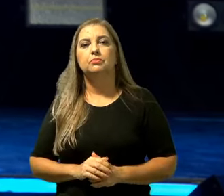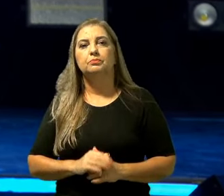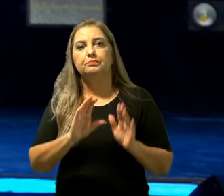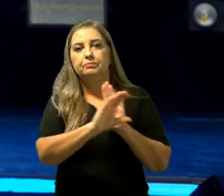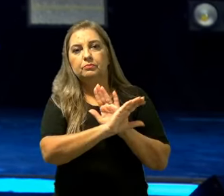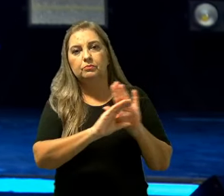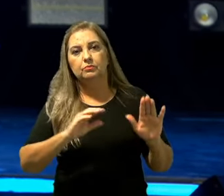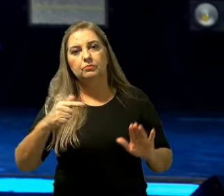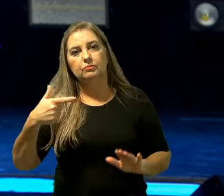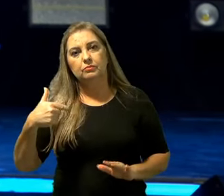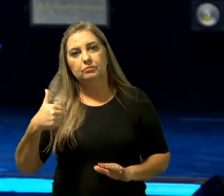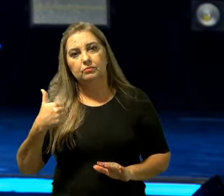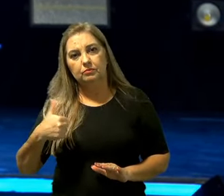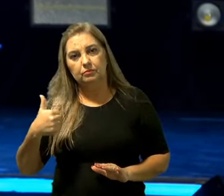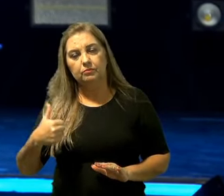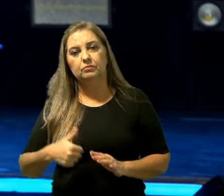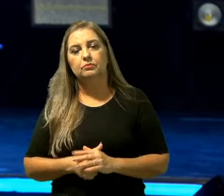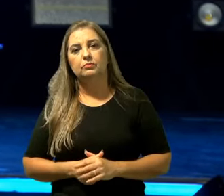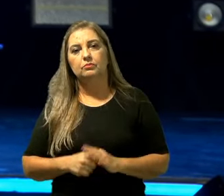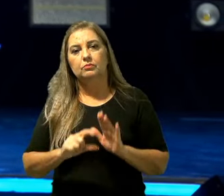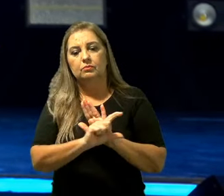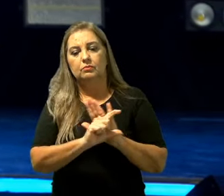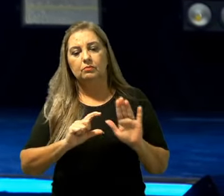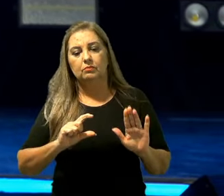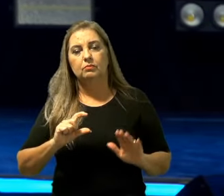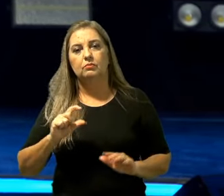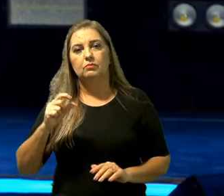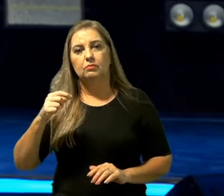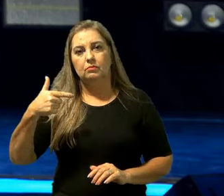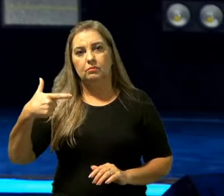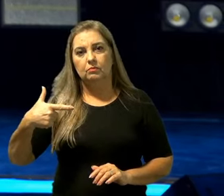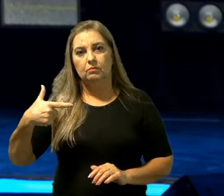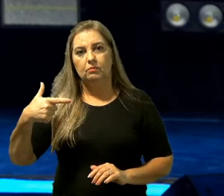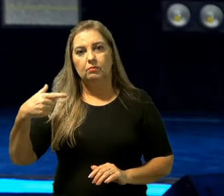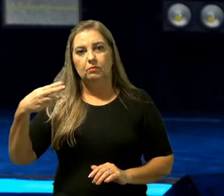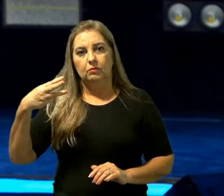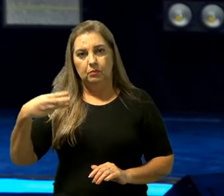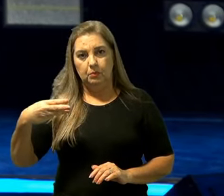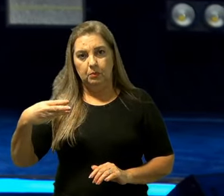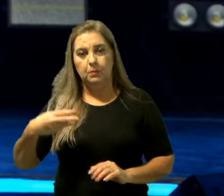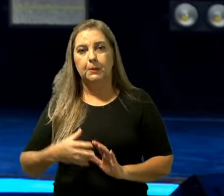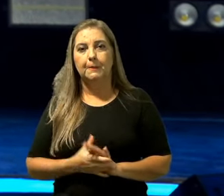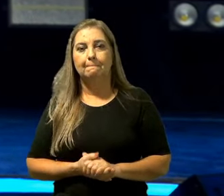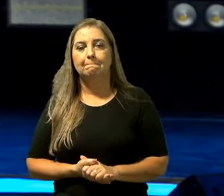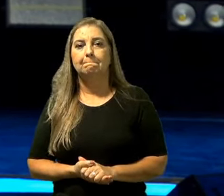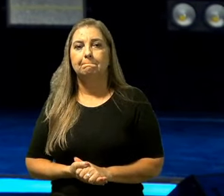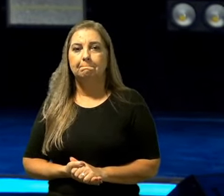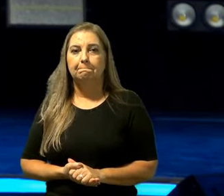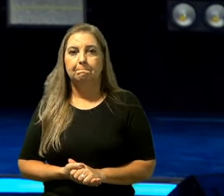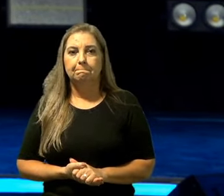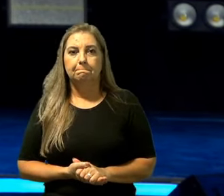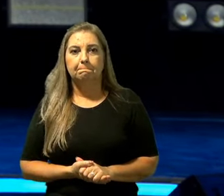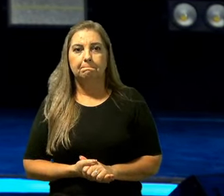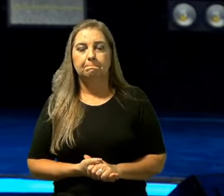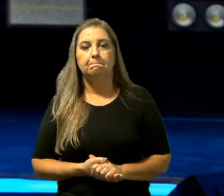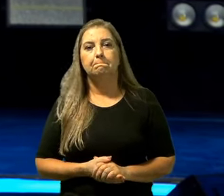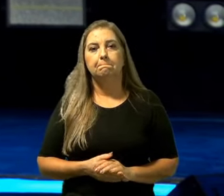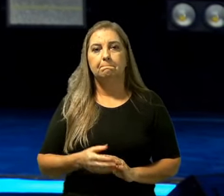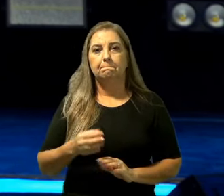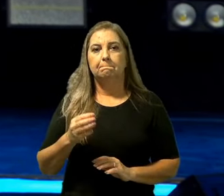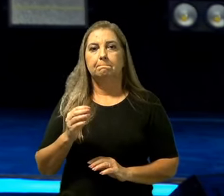Hebreus capítulo 11, versículo 23. Hebreus 11, versículo